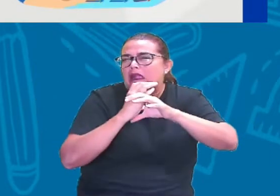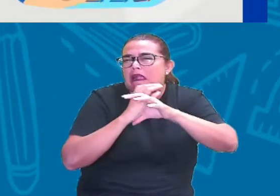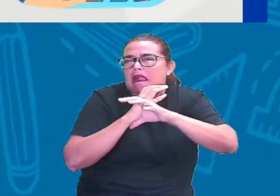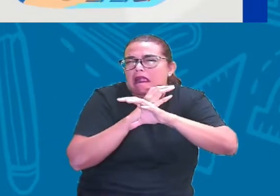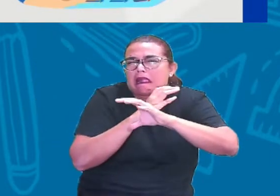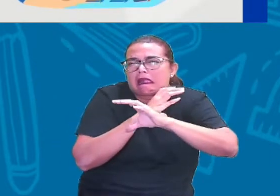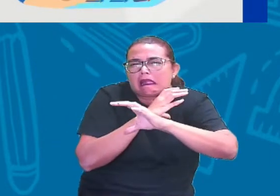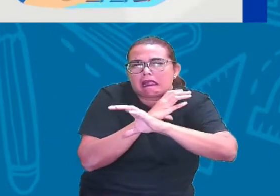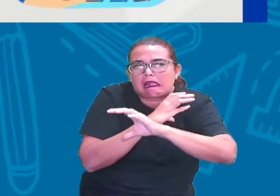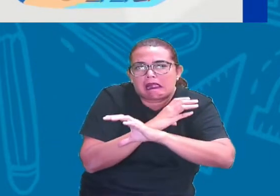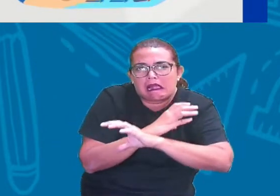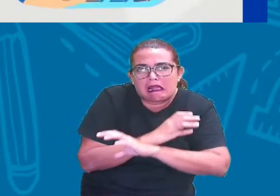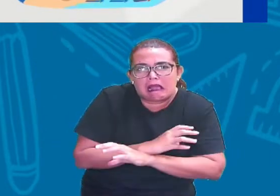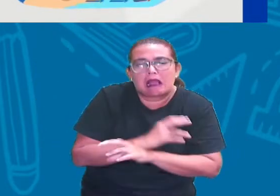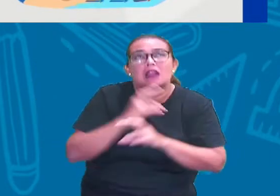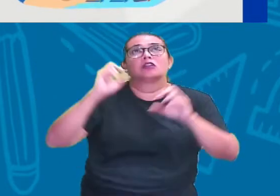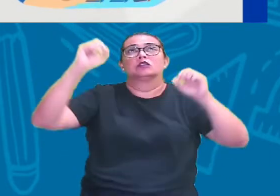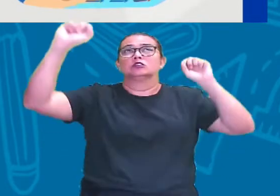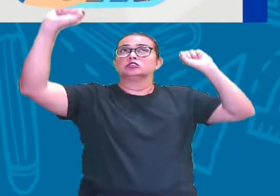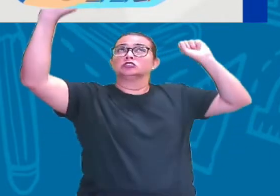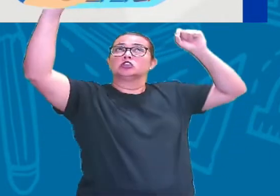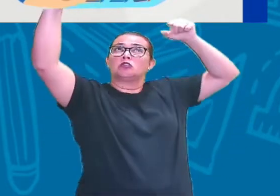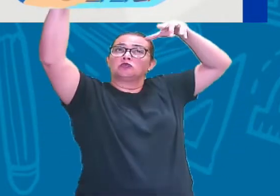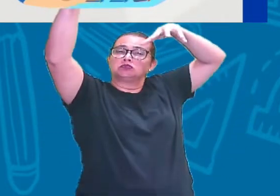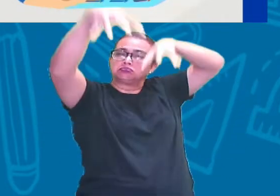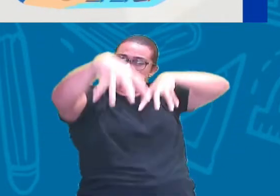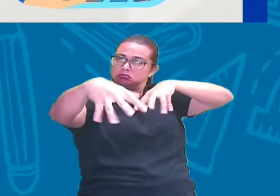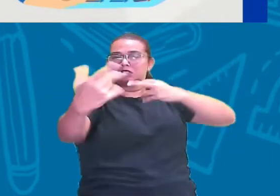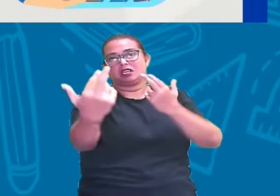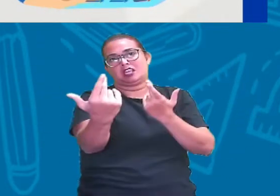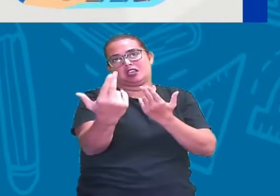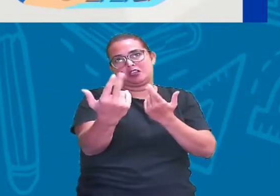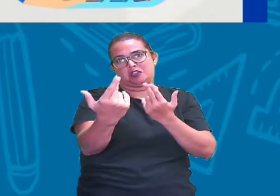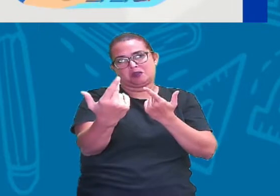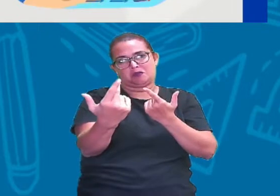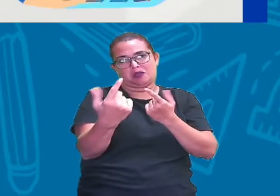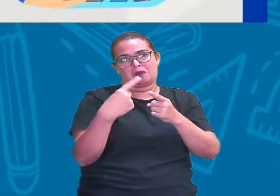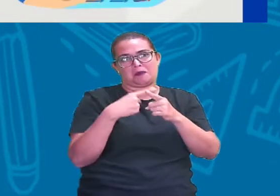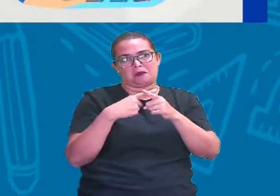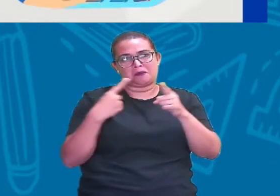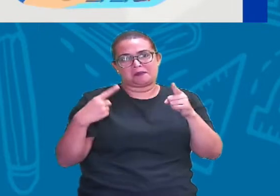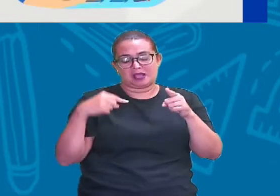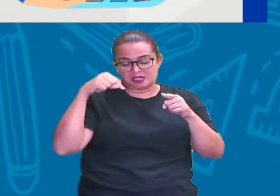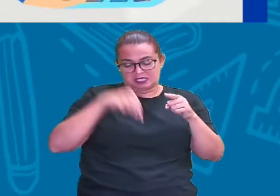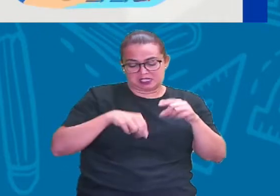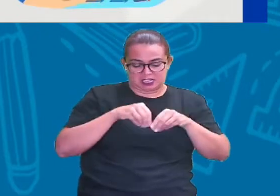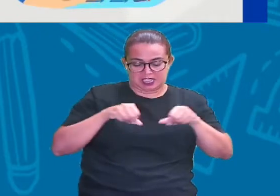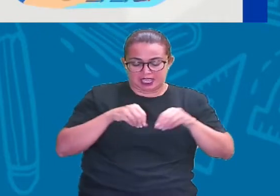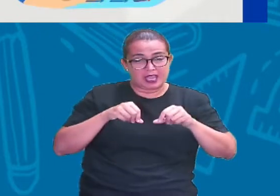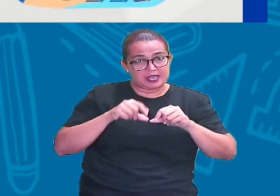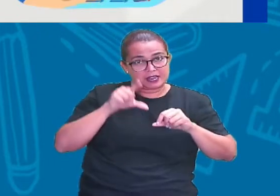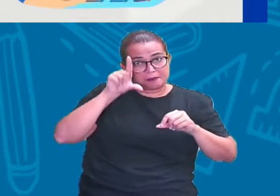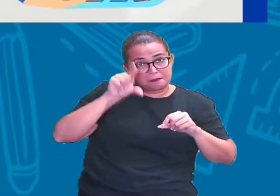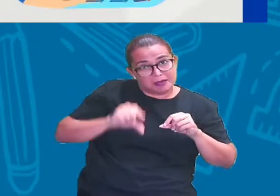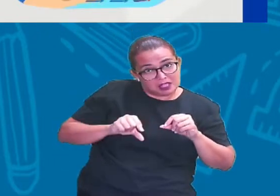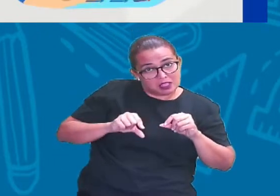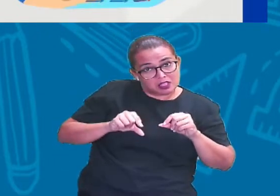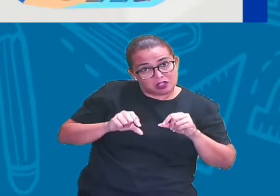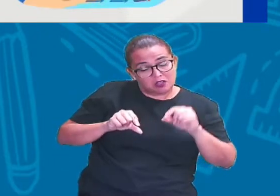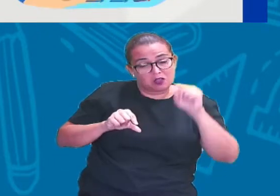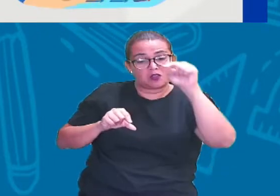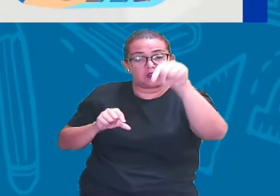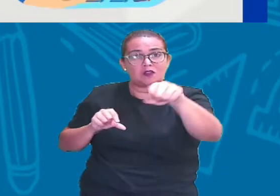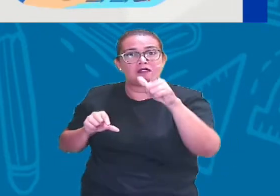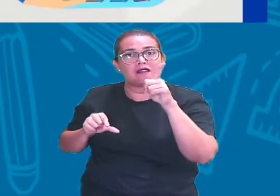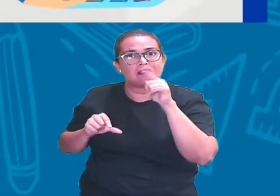do sol, tá bom? Mas como o calor específico da areia é menor, ela esquenta mais rápido, enquanto que a água, ela vai